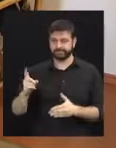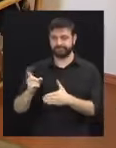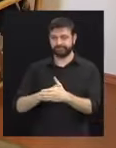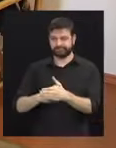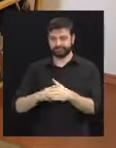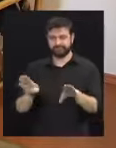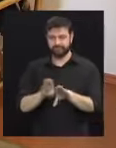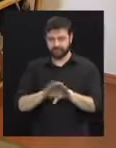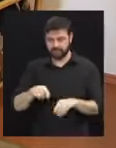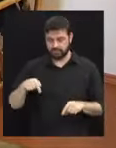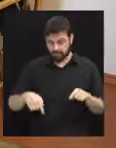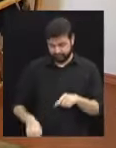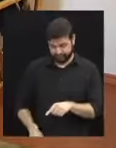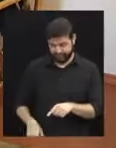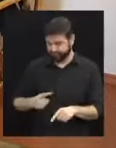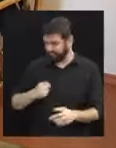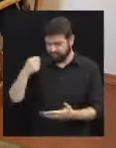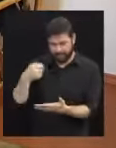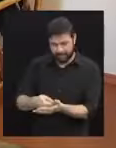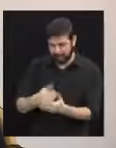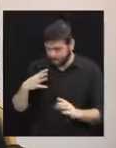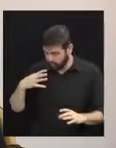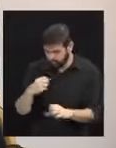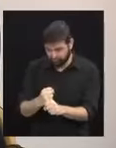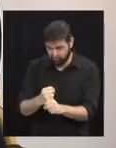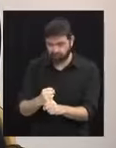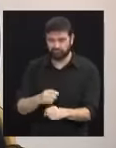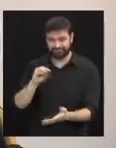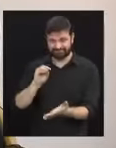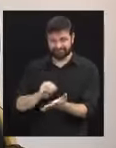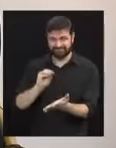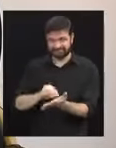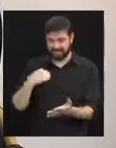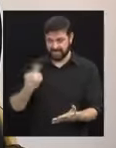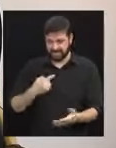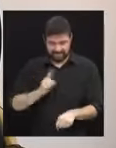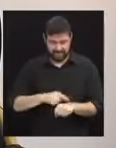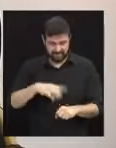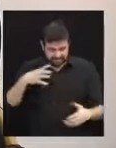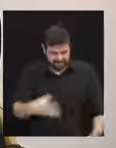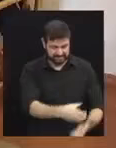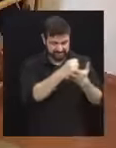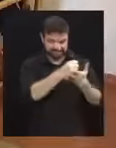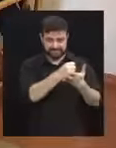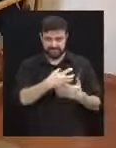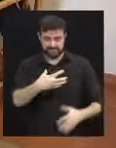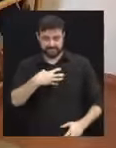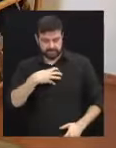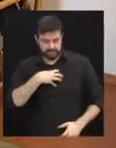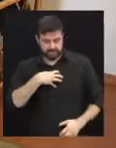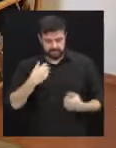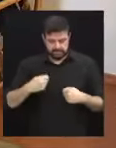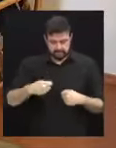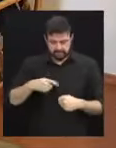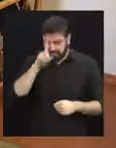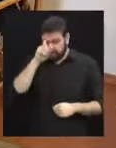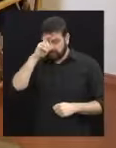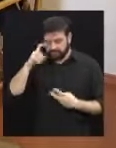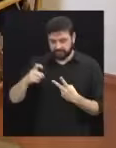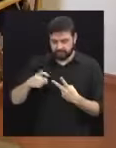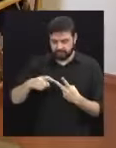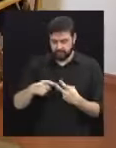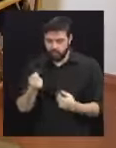o tratamento do grandão ainda não foi pago totalmente, né? Porque na hora que você faz o resgate tem aquela sensibilização e algumas